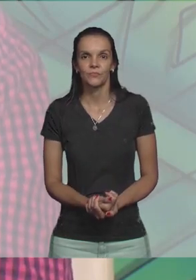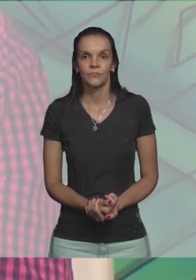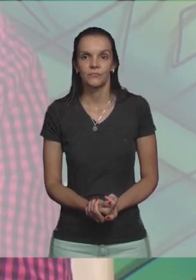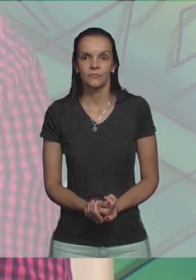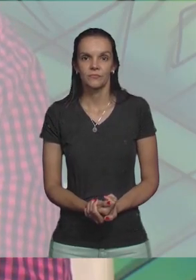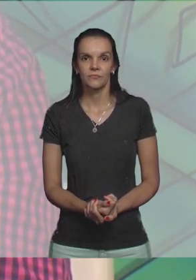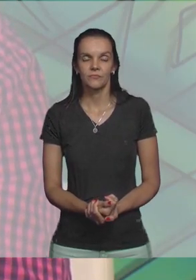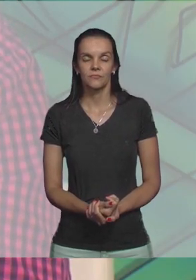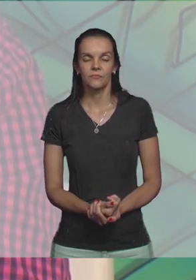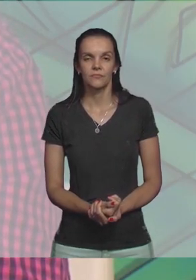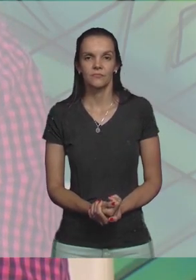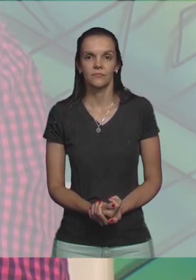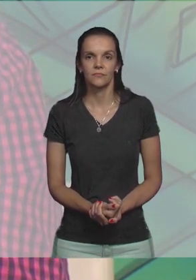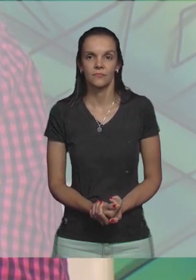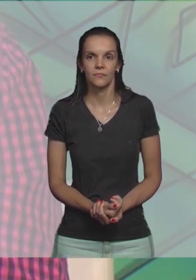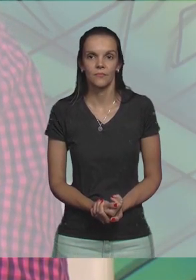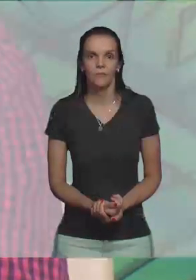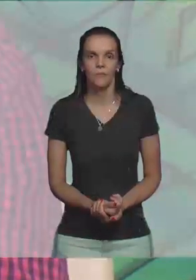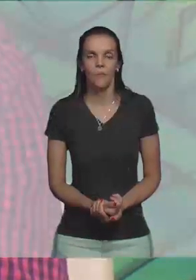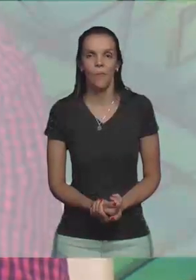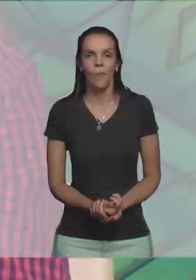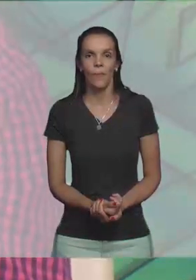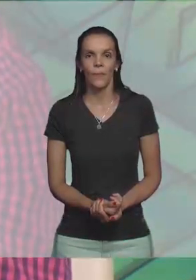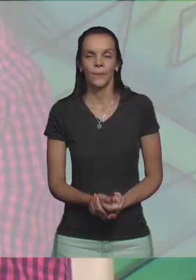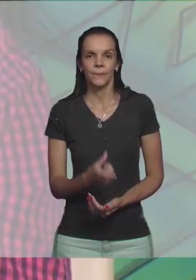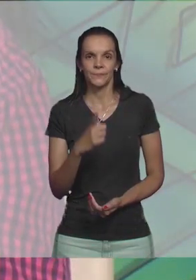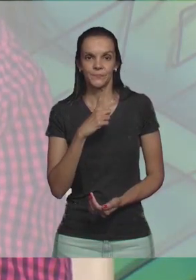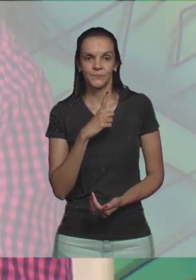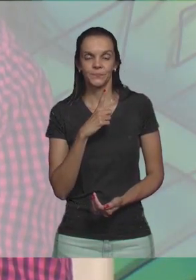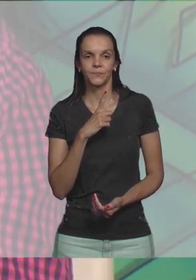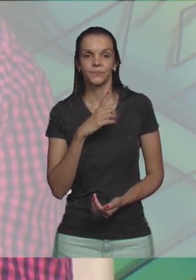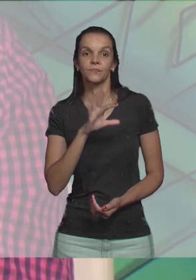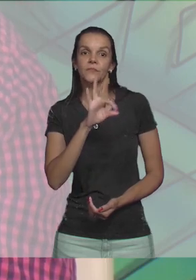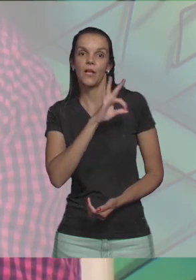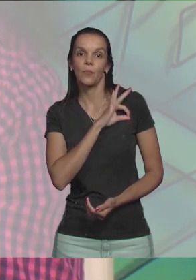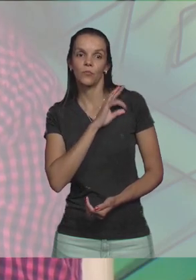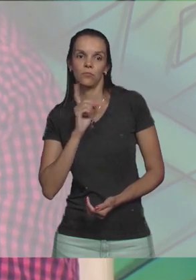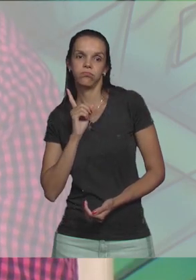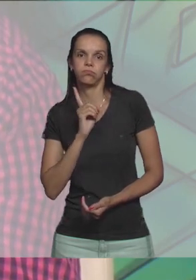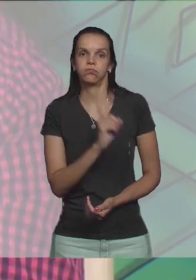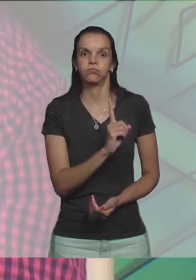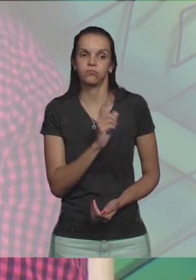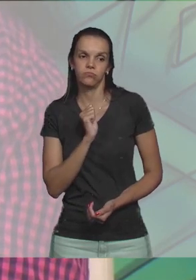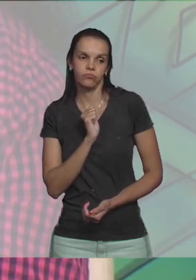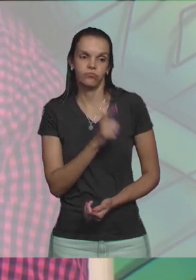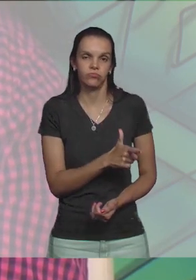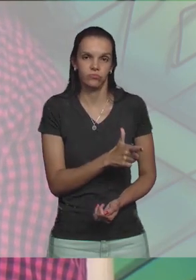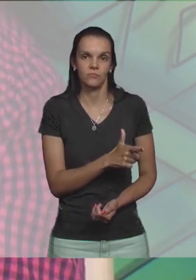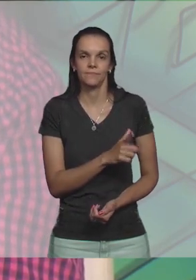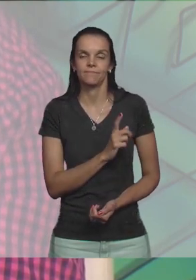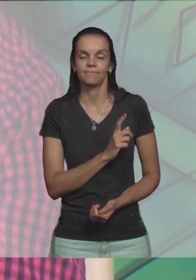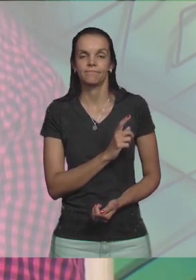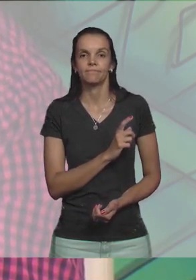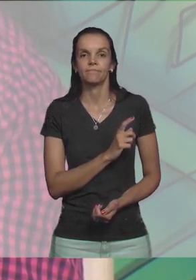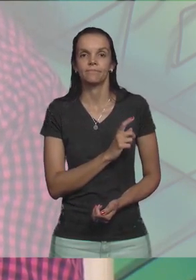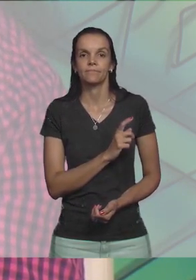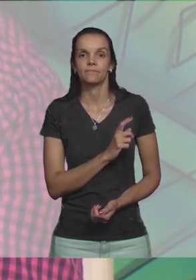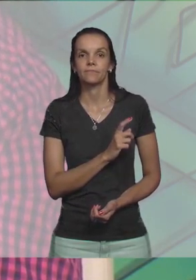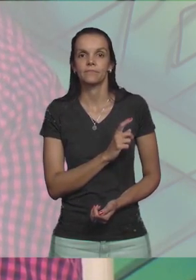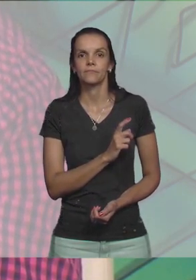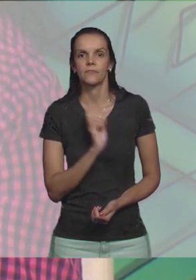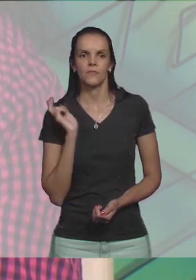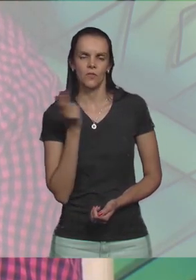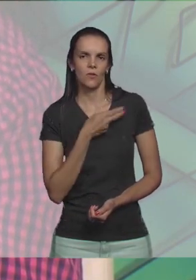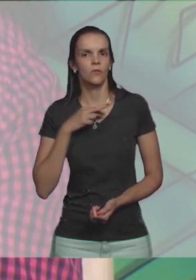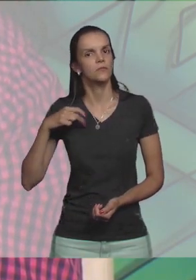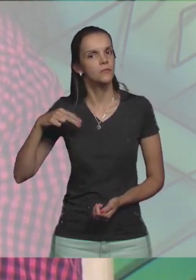A gente vai ter aquela questão sempre, a abordagem policial, ela é ofensiva, a gente